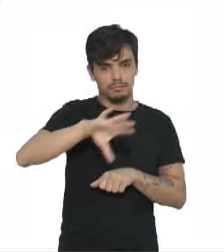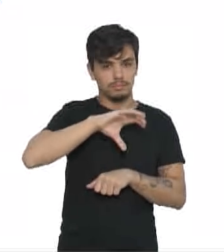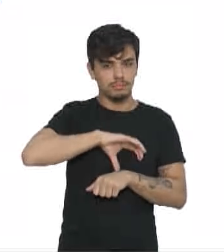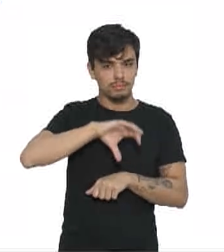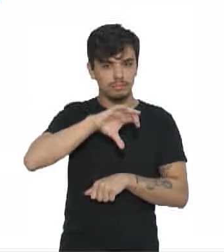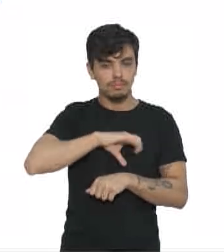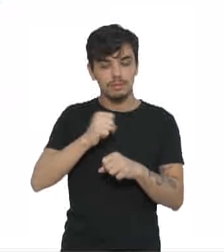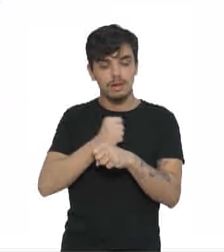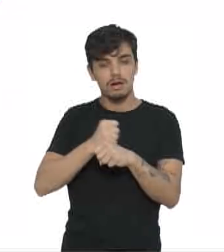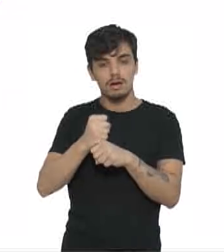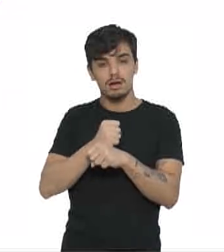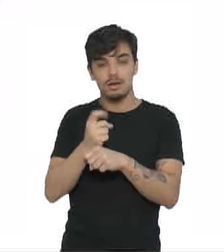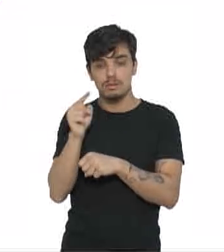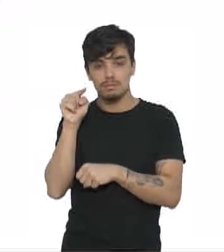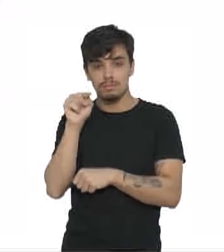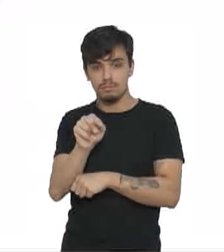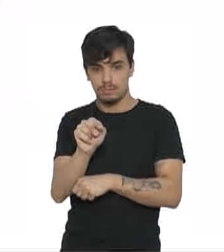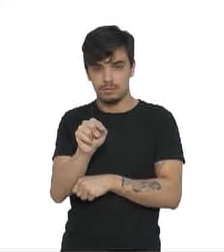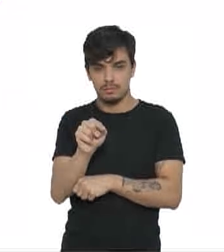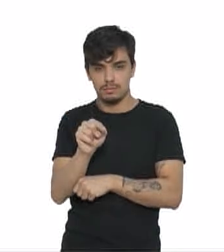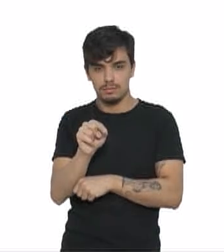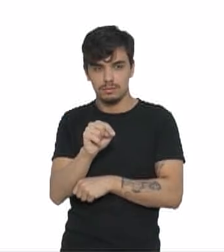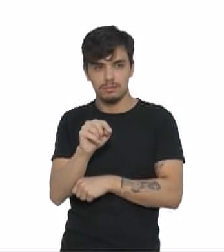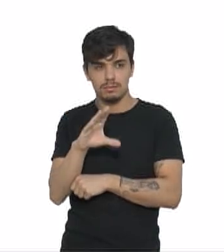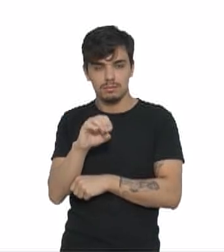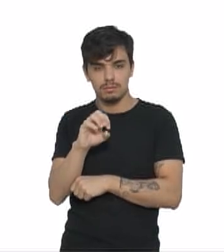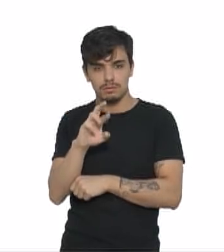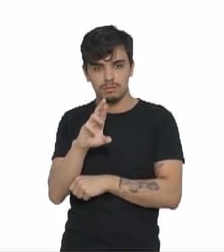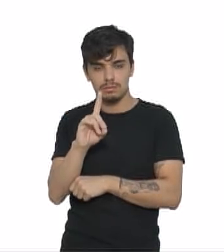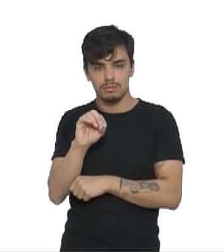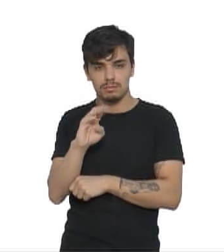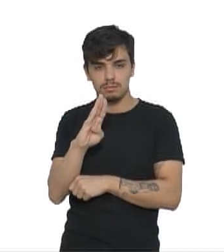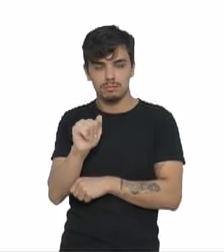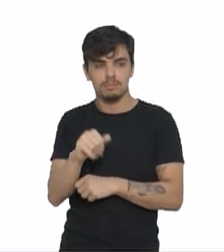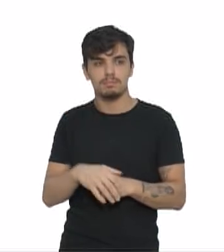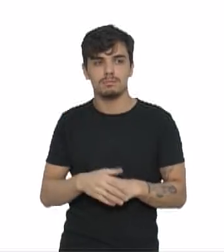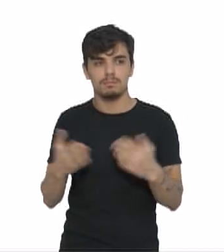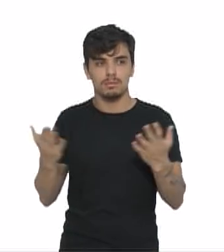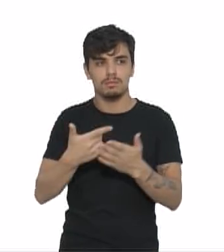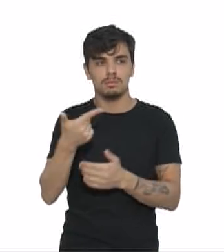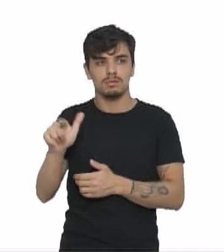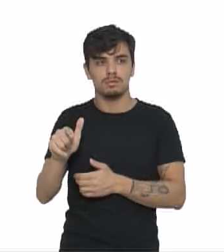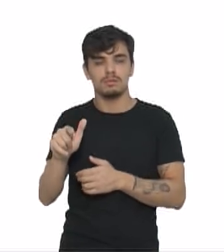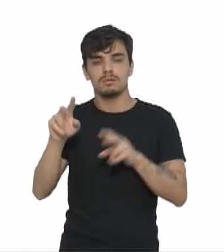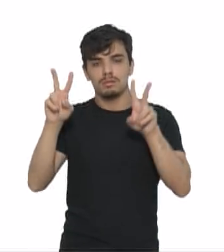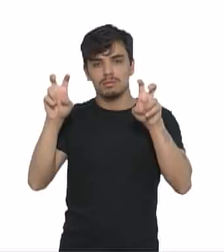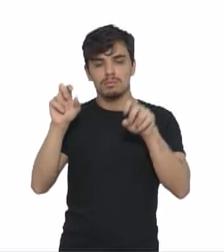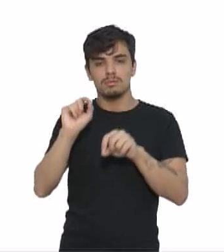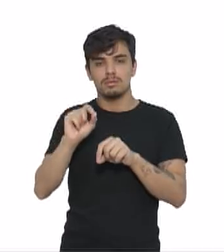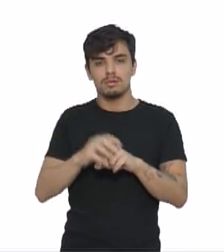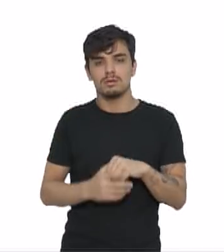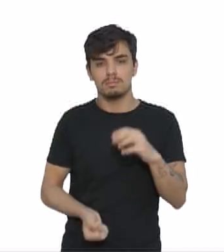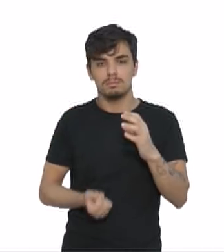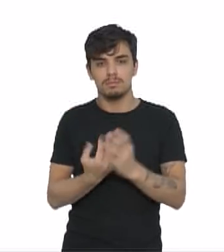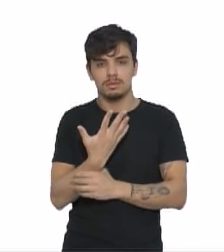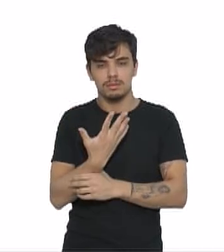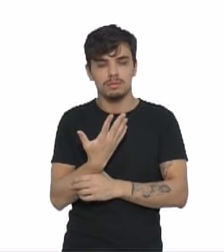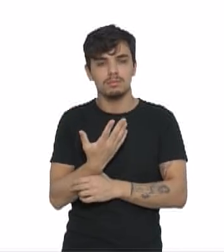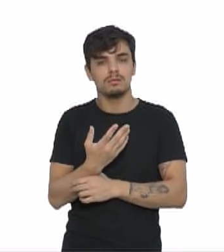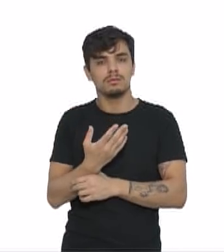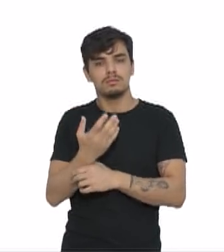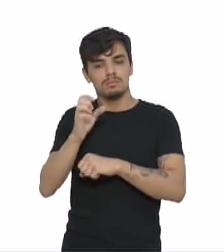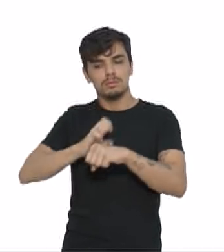1000 passou a ser chamado Califado de Córdoba. E aí, vamos agora para o nosso segundo tema, formação do Estado Nacional